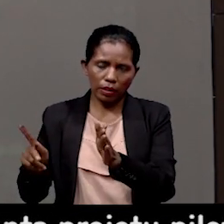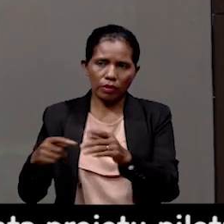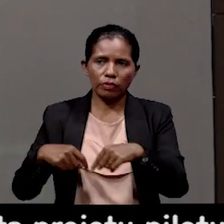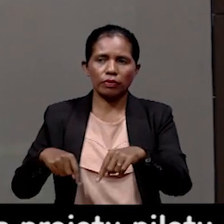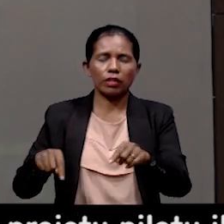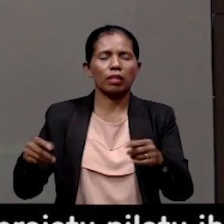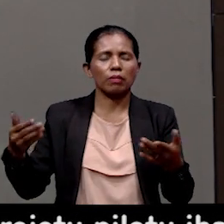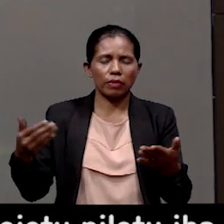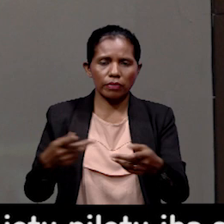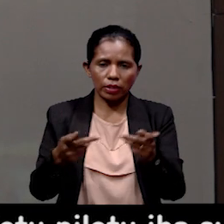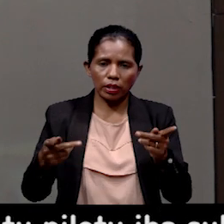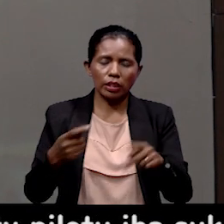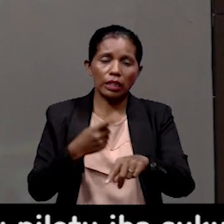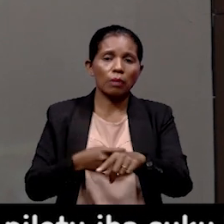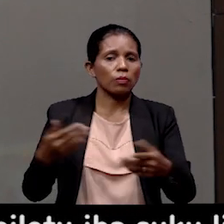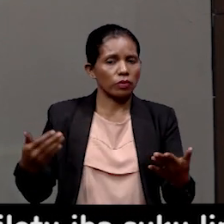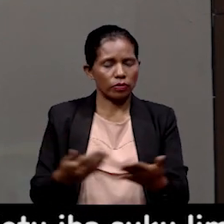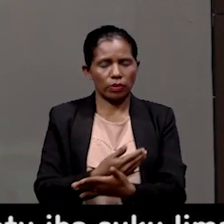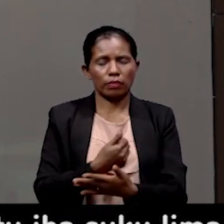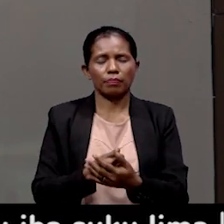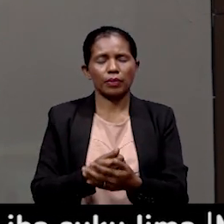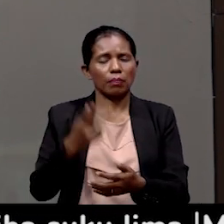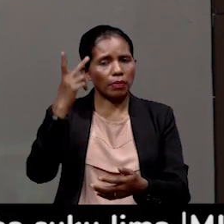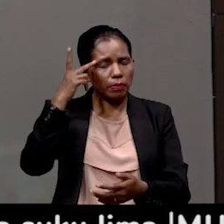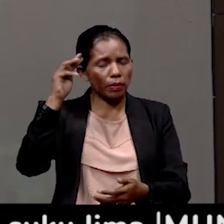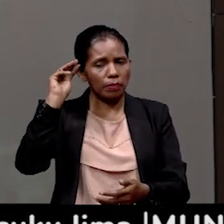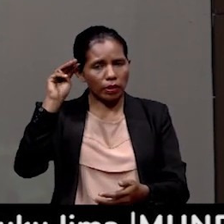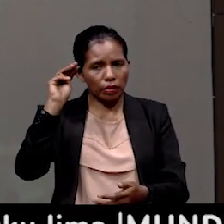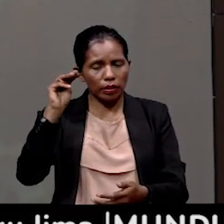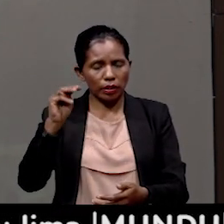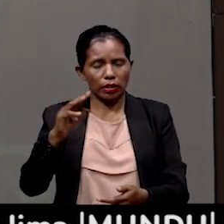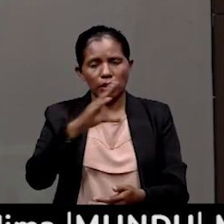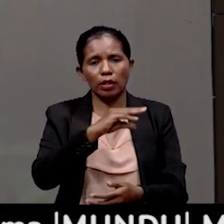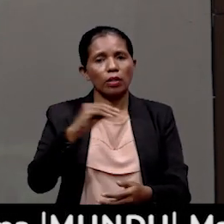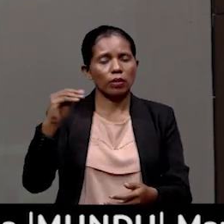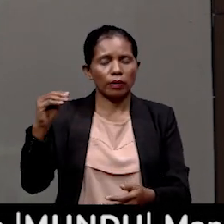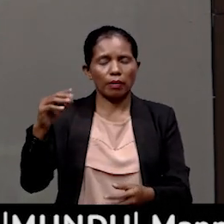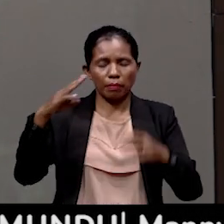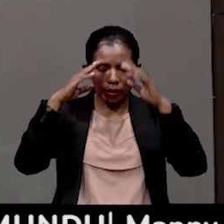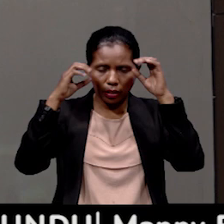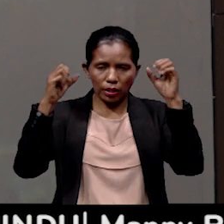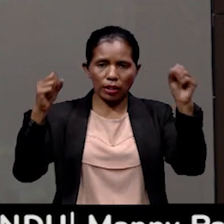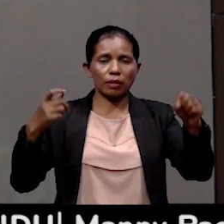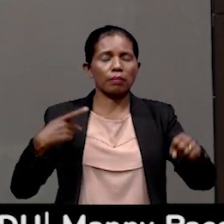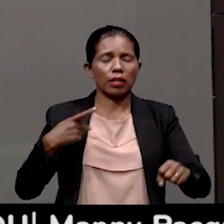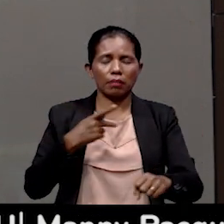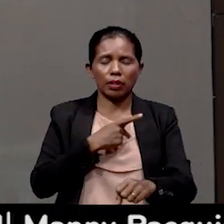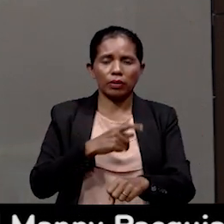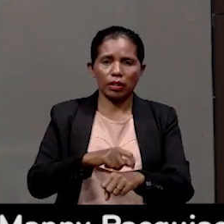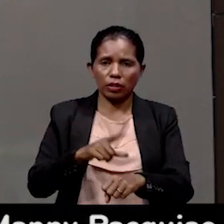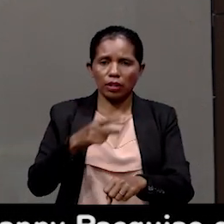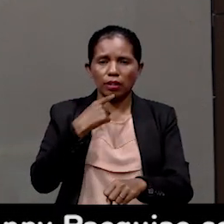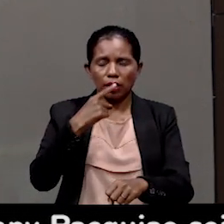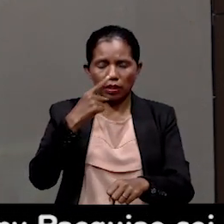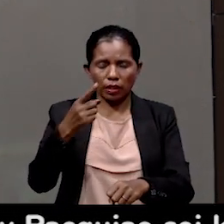nova normalidade. E se bele senhor primeiro ministro no mos senhor presidente do parlamento rasig na bema faz parte e